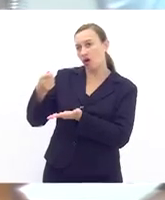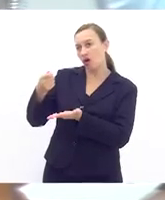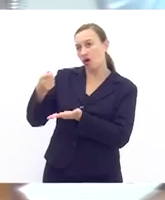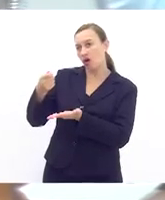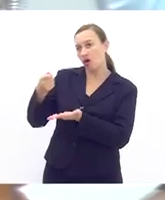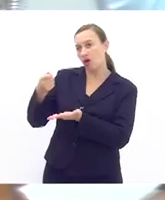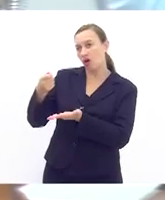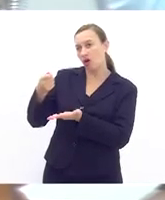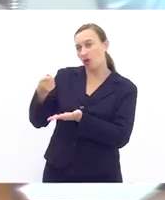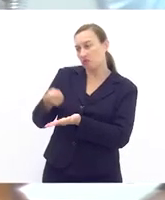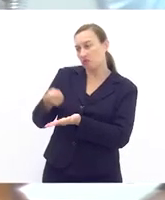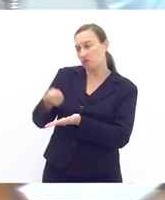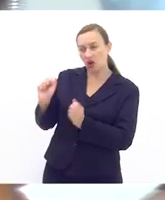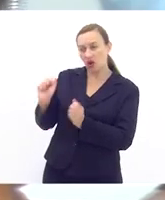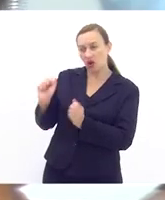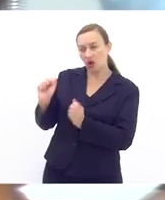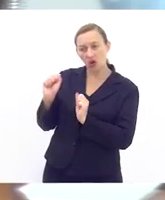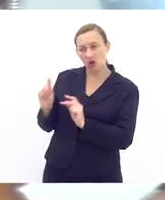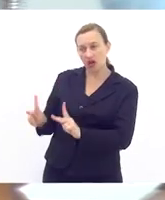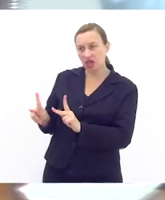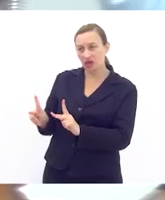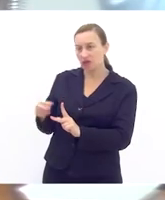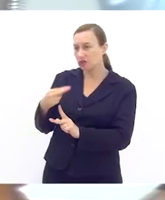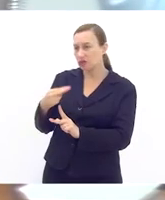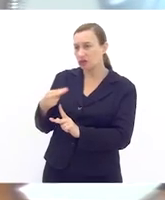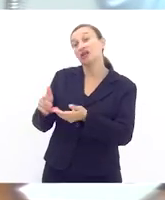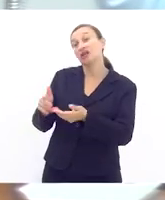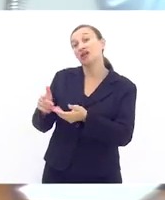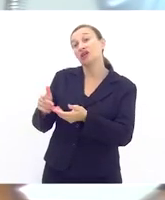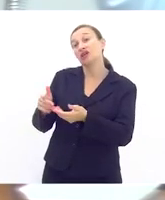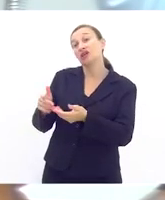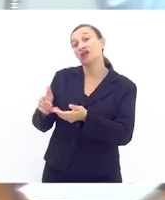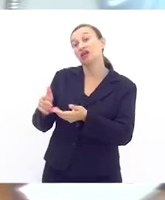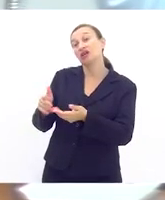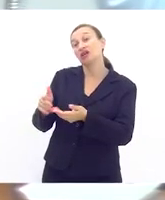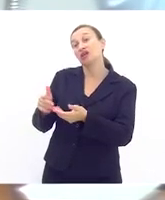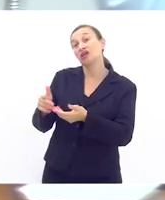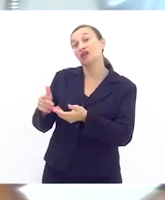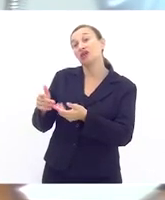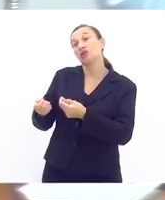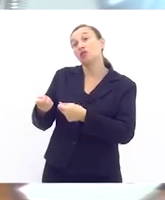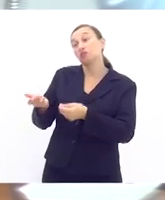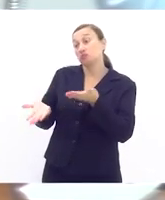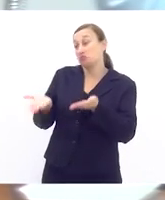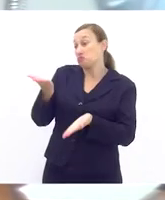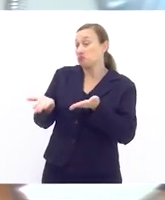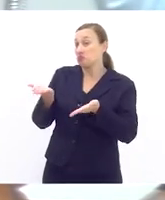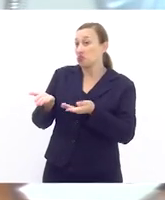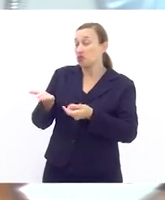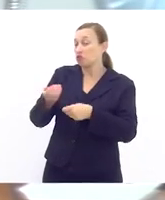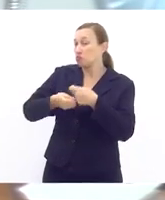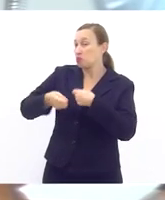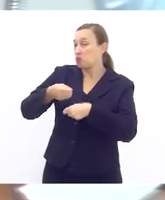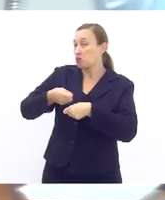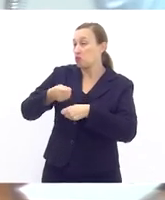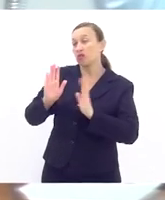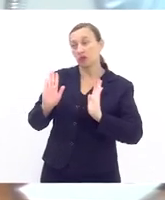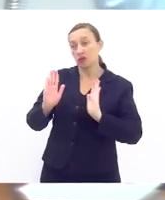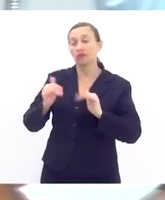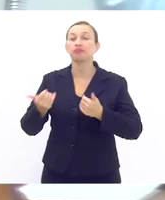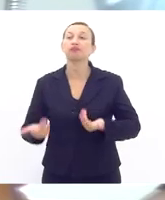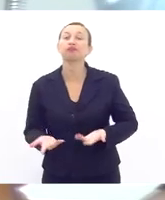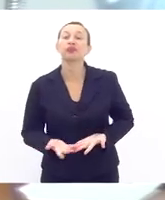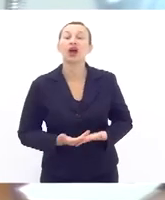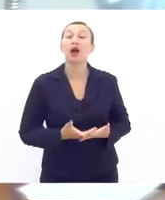concessão se não obviamente poderia trazer um desequilíbrio econômico financeiro Então a lei não amplia tem que fazer isso tudo bem